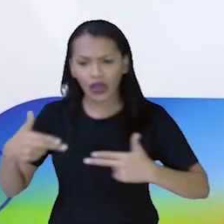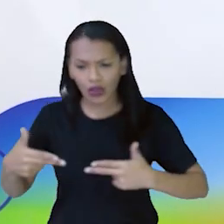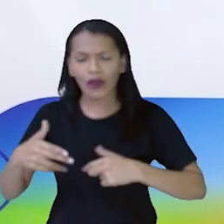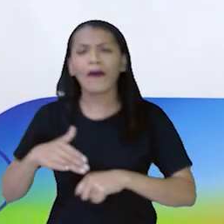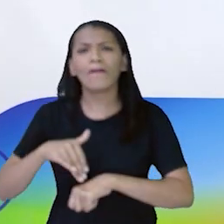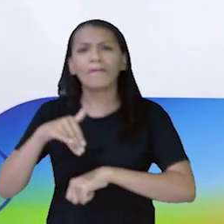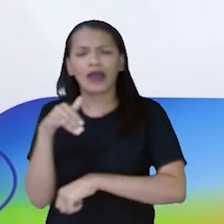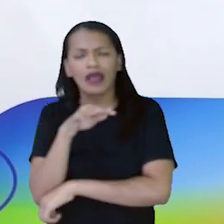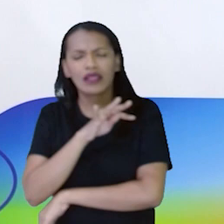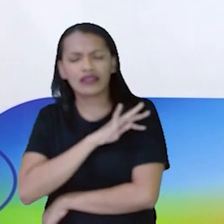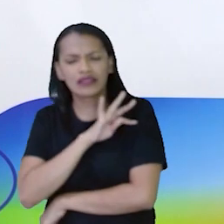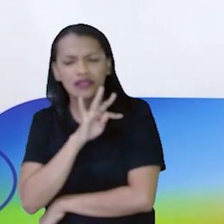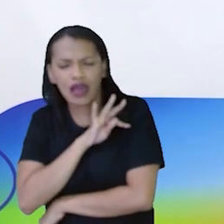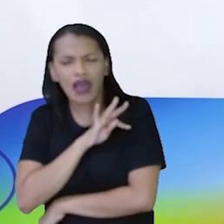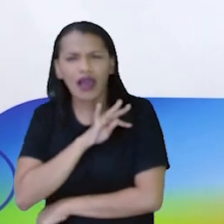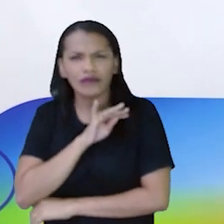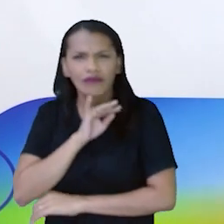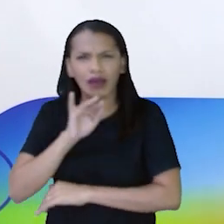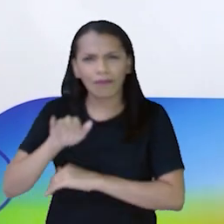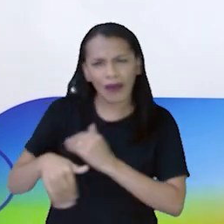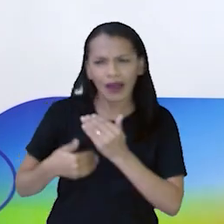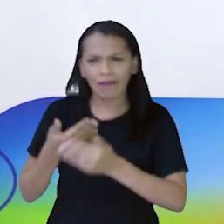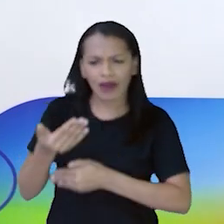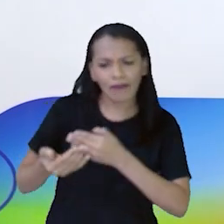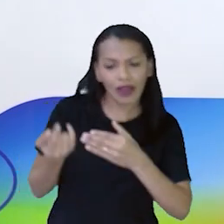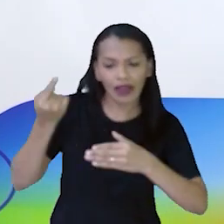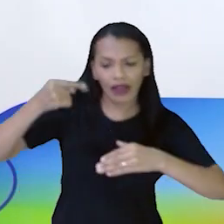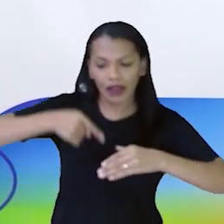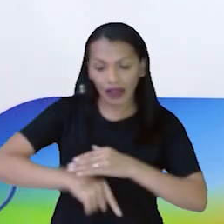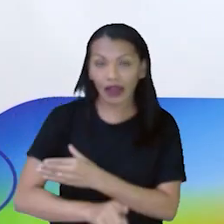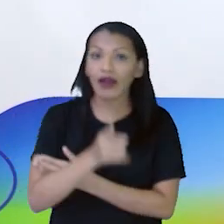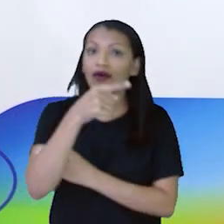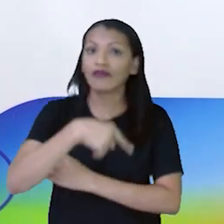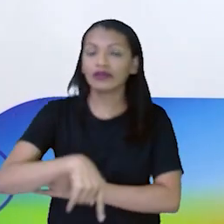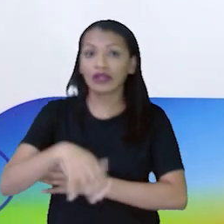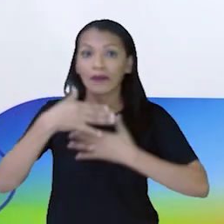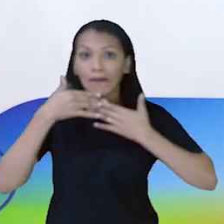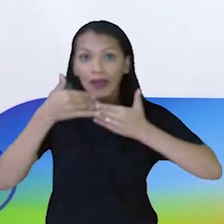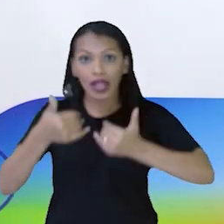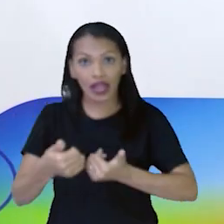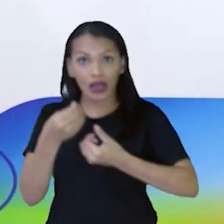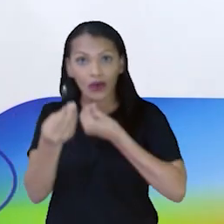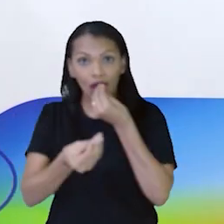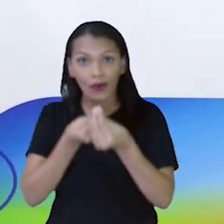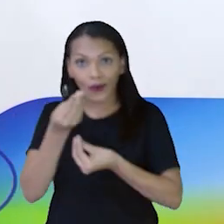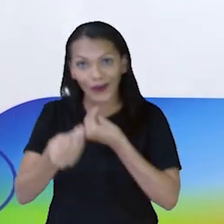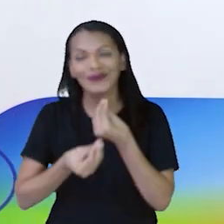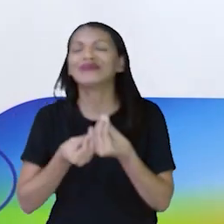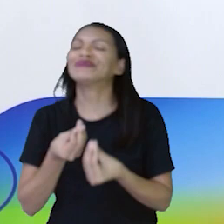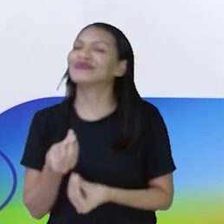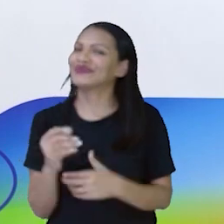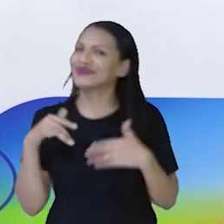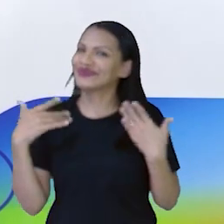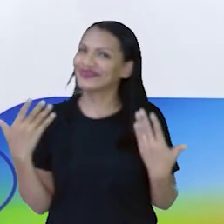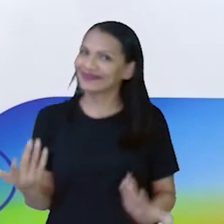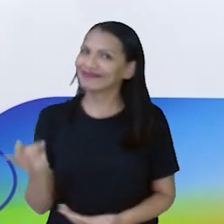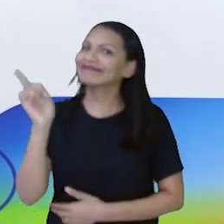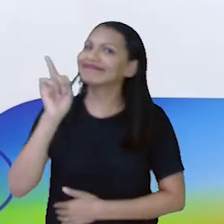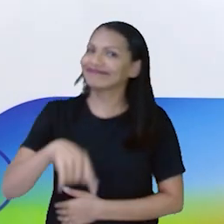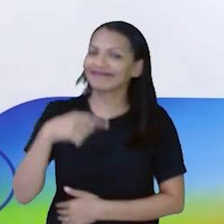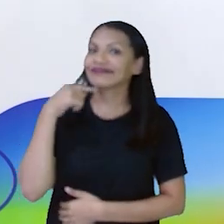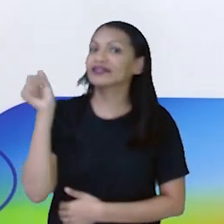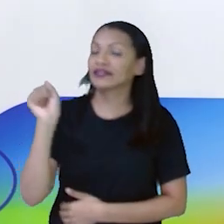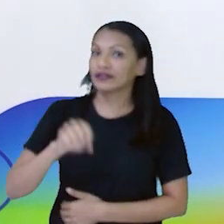mais técnicas, vocês vão se aprofundando, vocês vão melhorando as situações? Então, é isso que